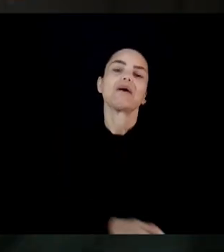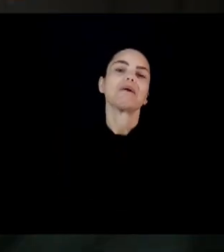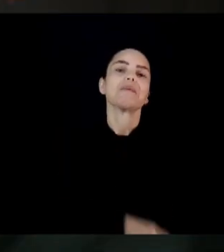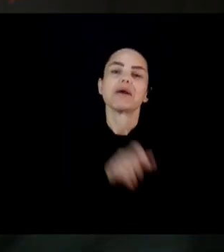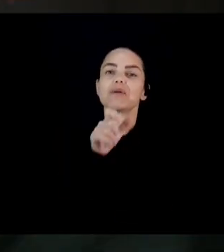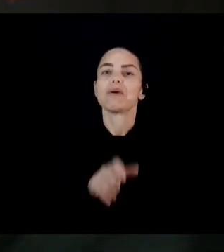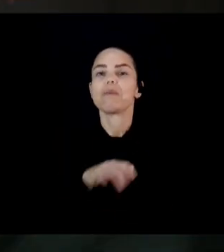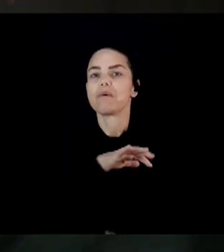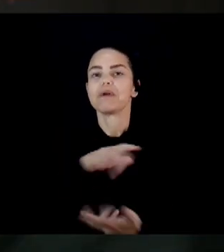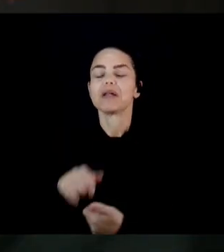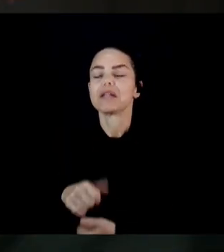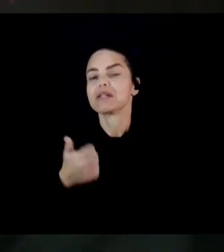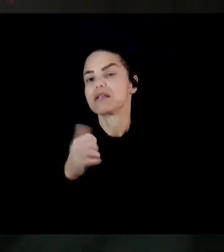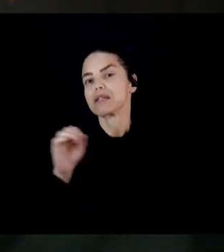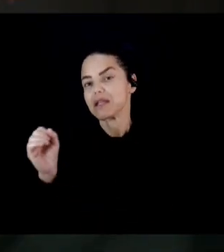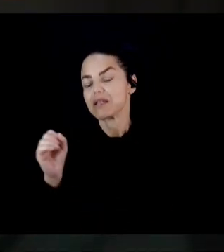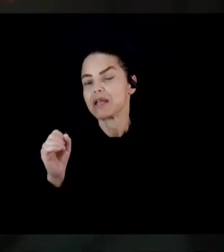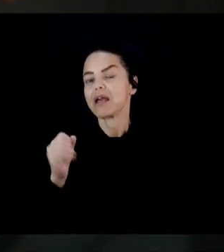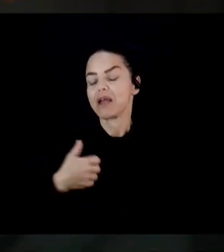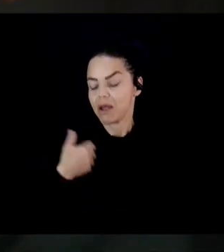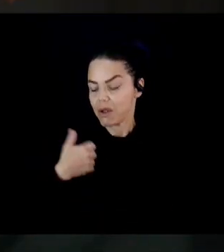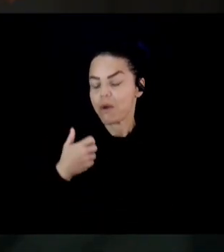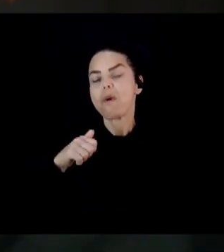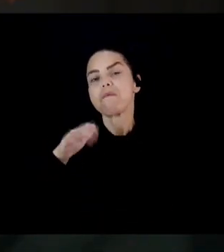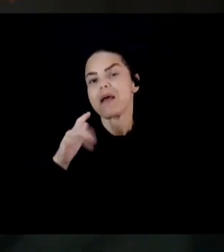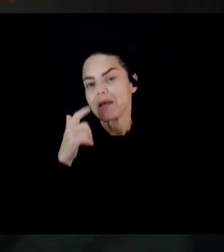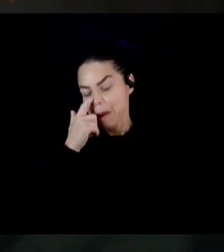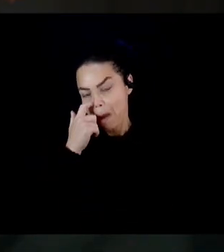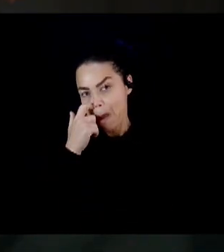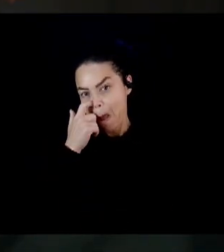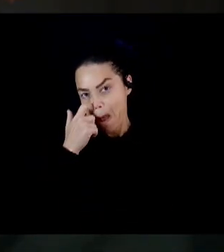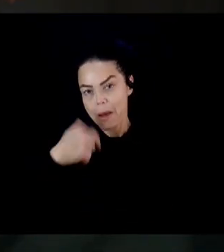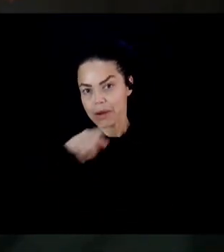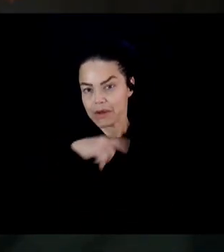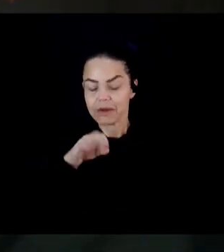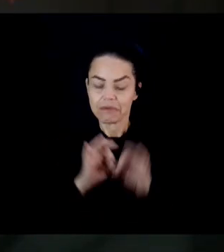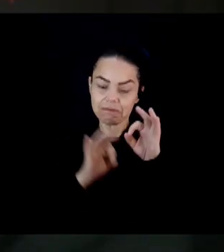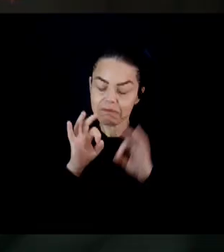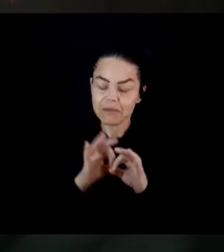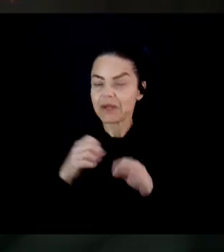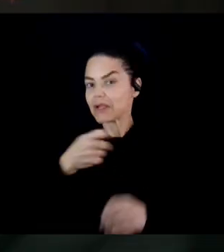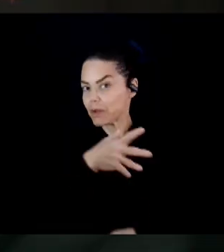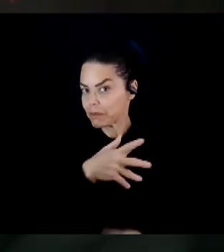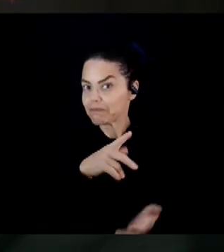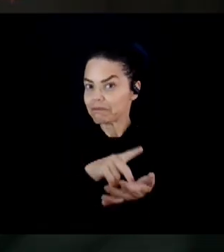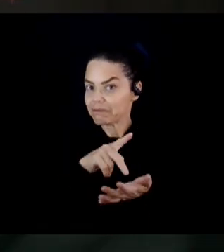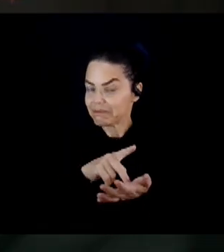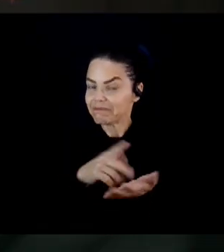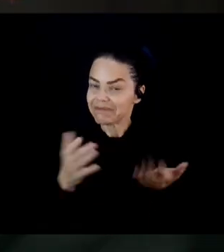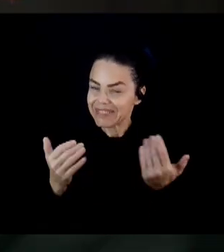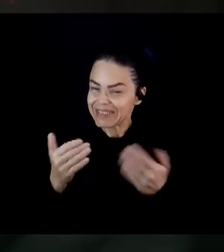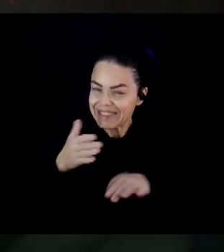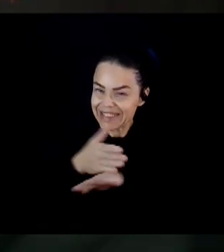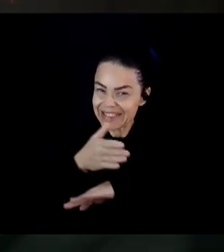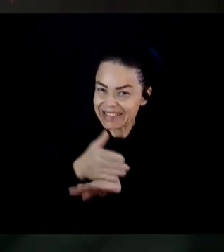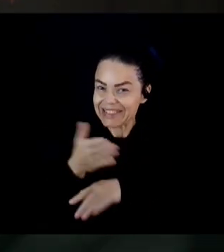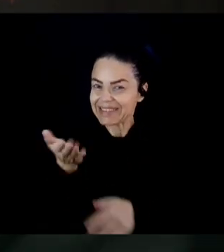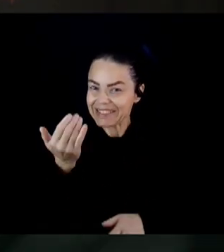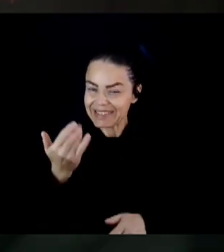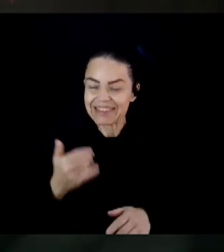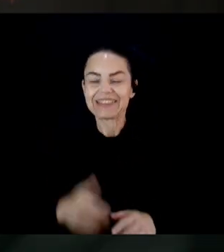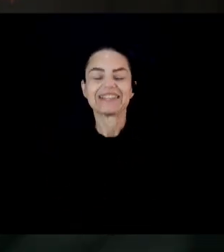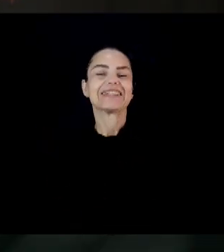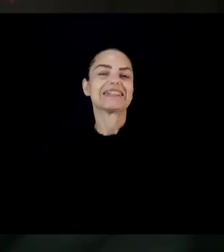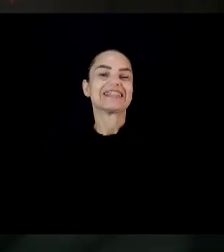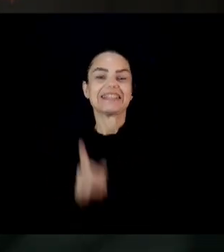mais. Estamos preparados para essa nova realidade? Será? Participe com a gente, envie sua mensagem, nosso WhatsApp